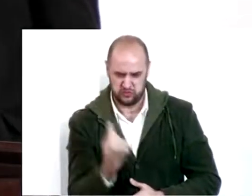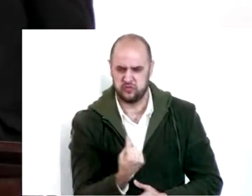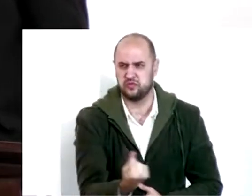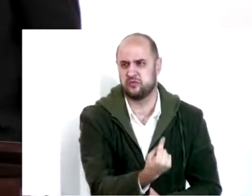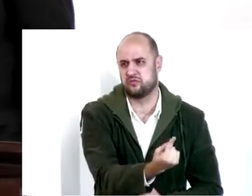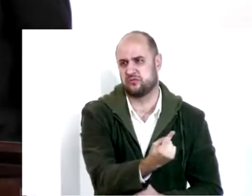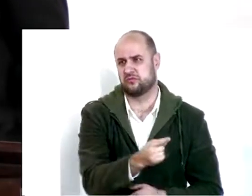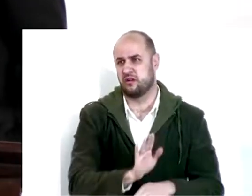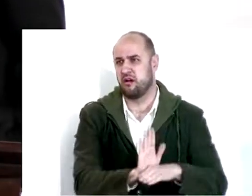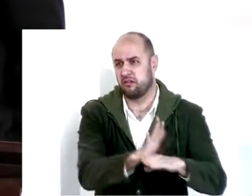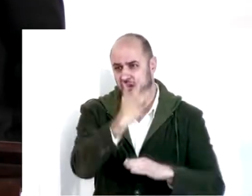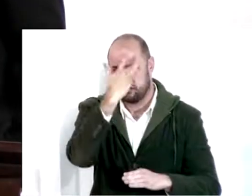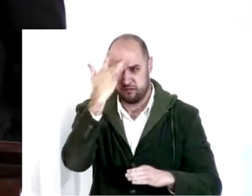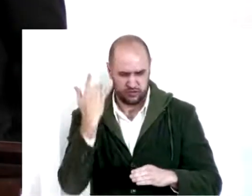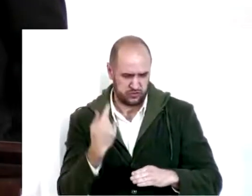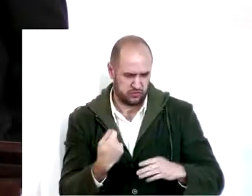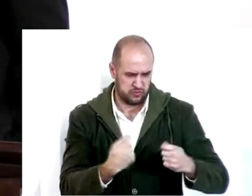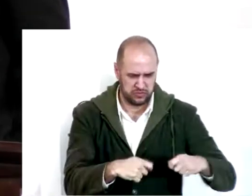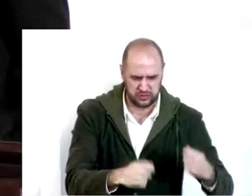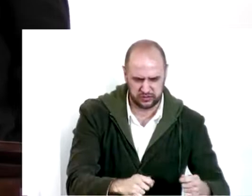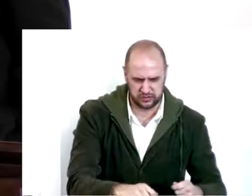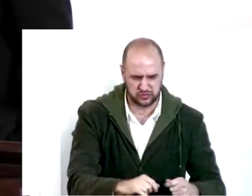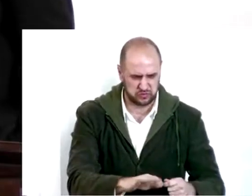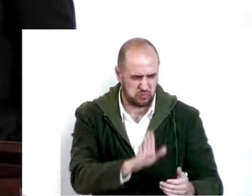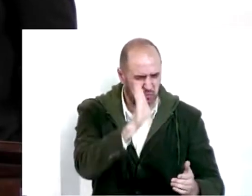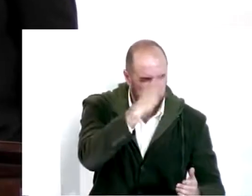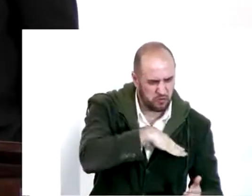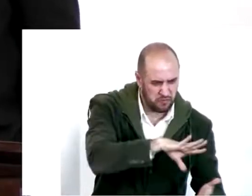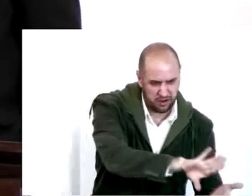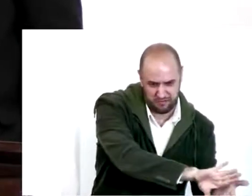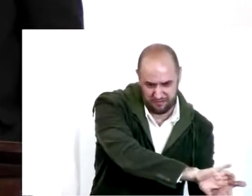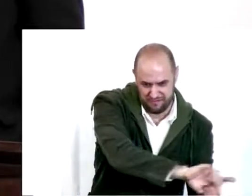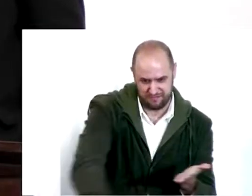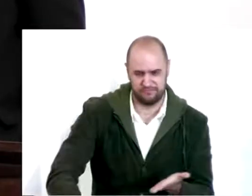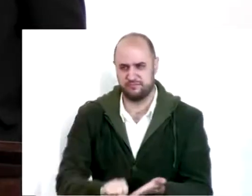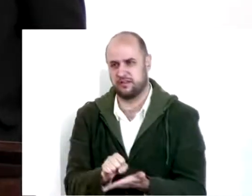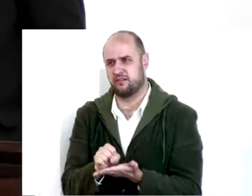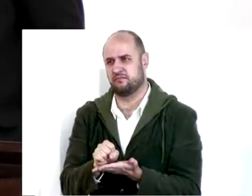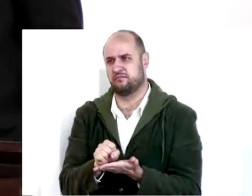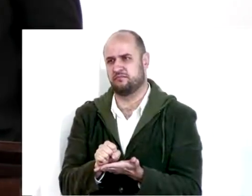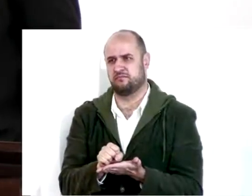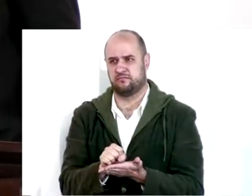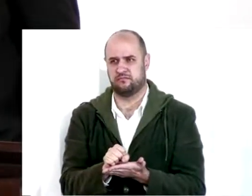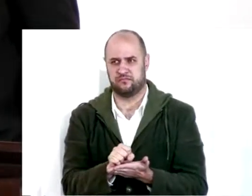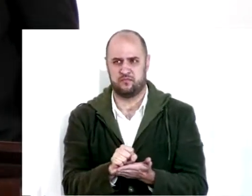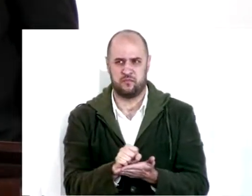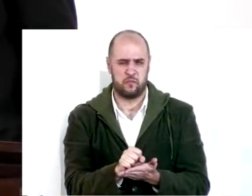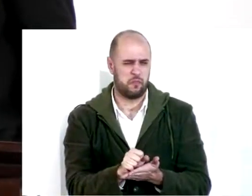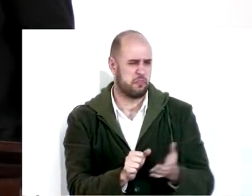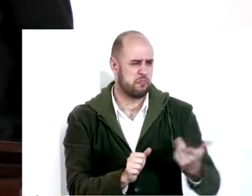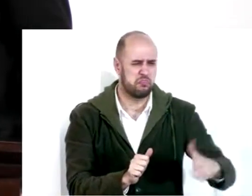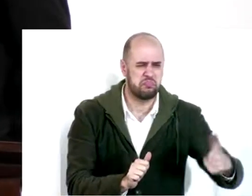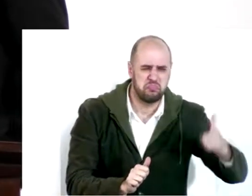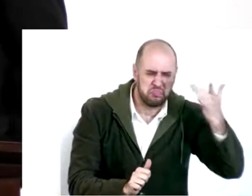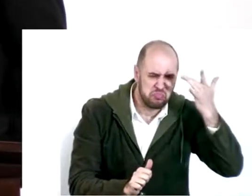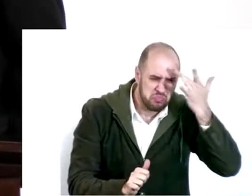e o necessitado, tirai-os das mãos dos ímpios. Eles nada têm, nada